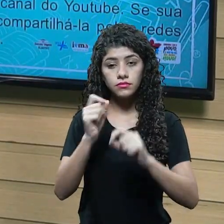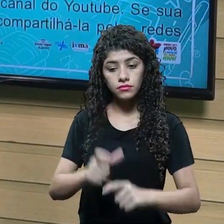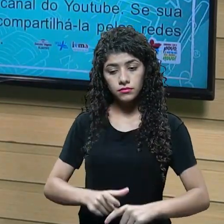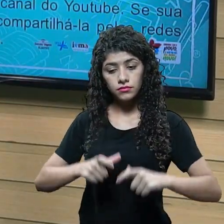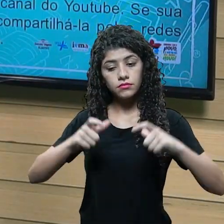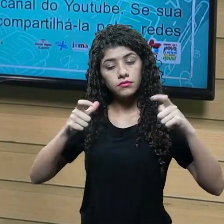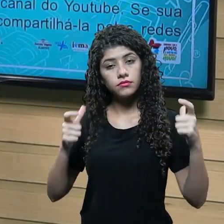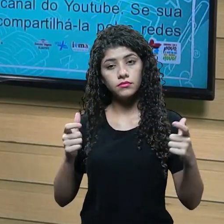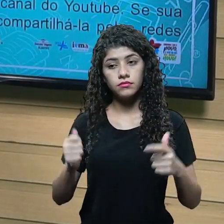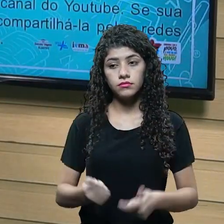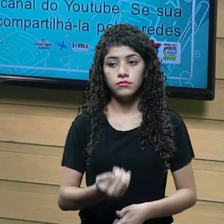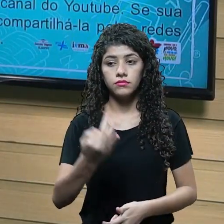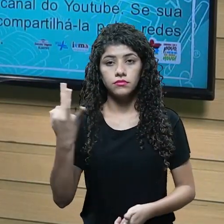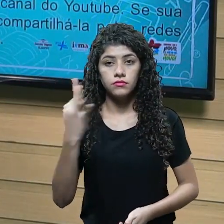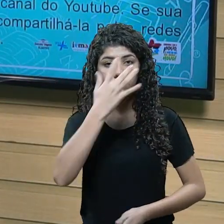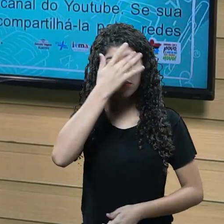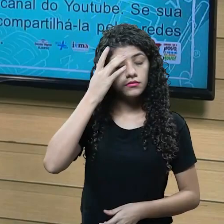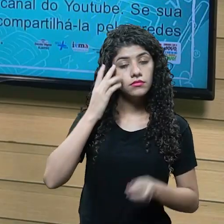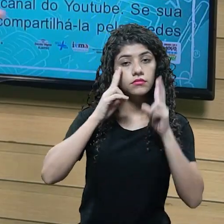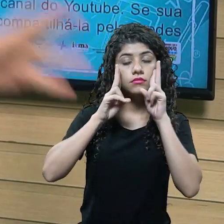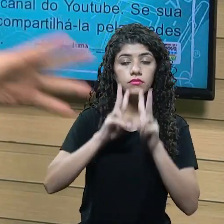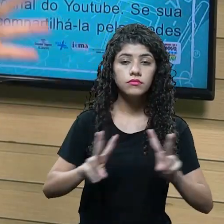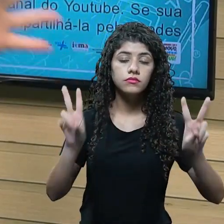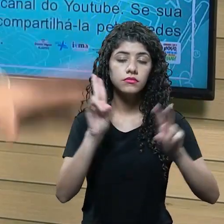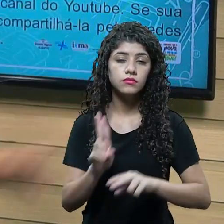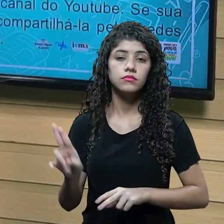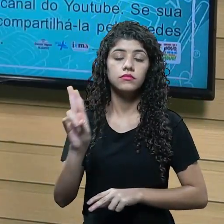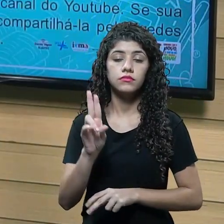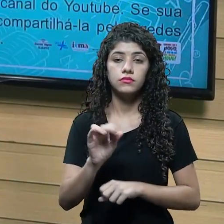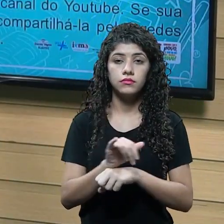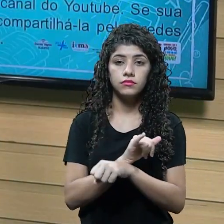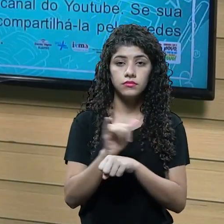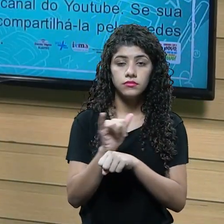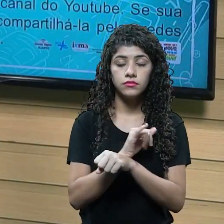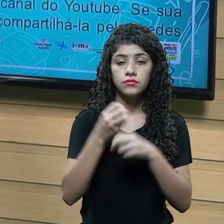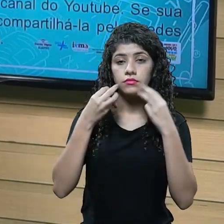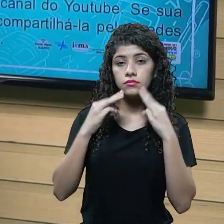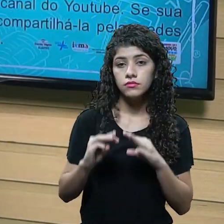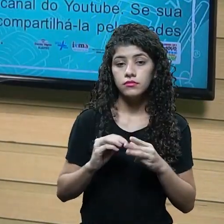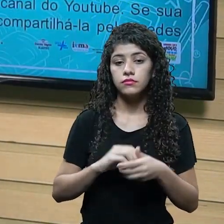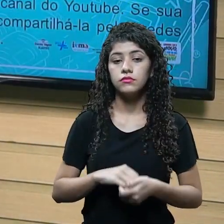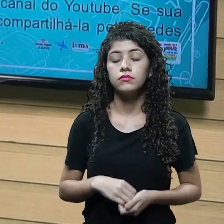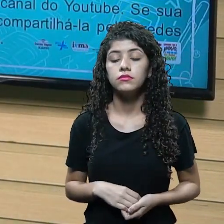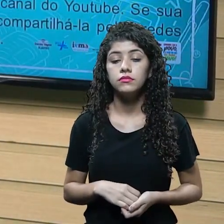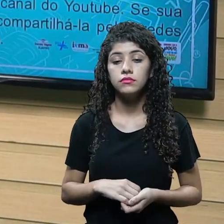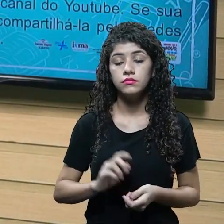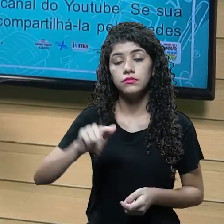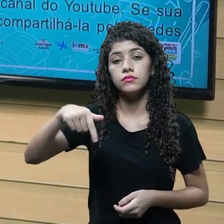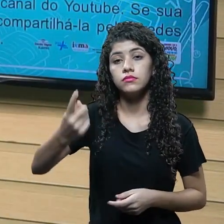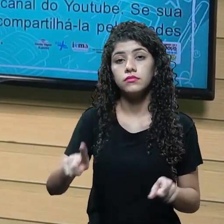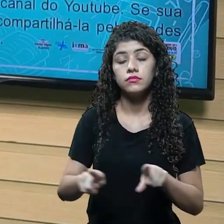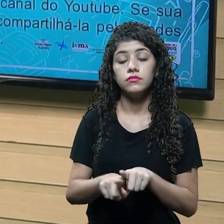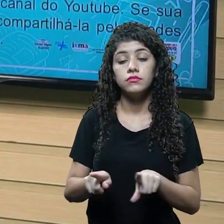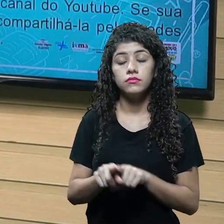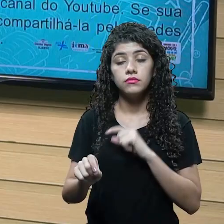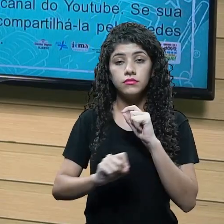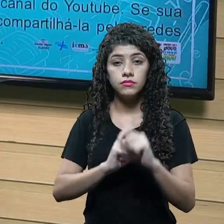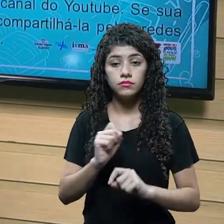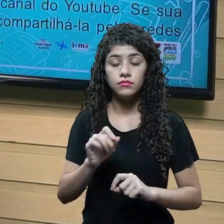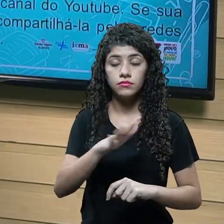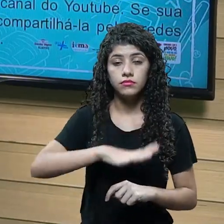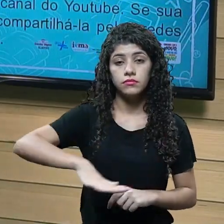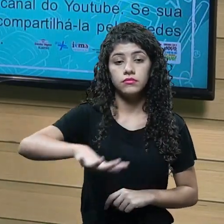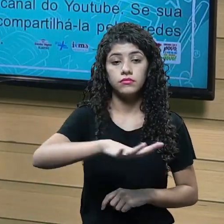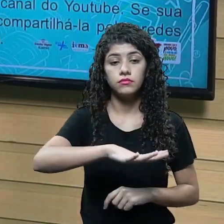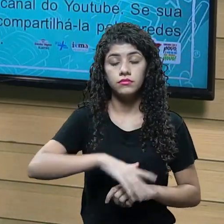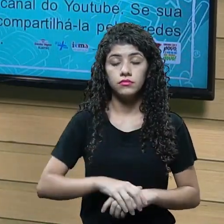consumidores que vão ter acesso àquela informação através aquela estratégia de marketing de guerrilha, tá? Então é outro ponto. E hoje nós vivemos numa era digital, então as